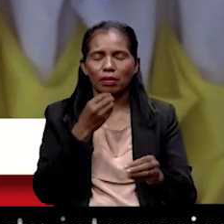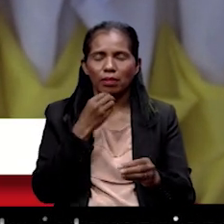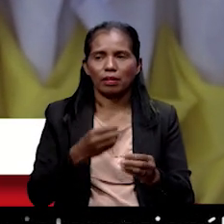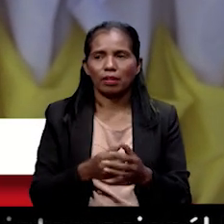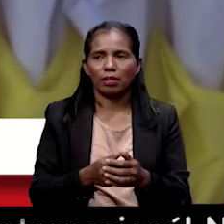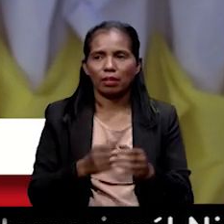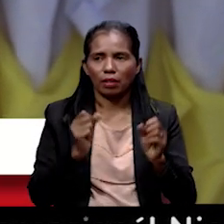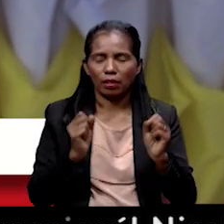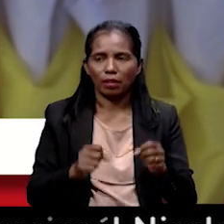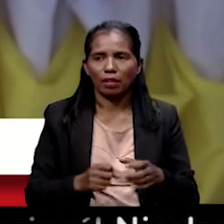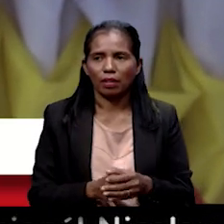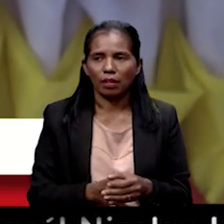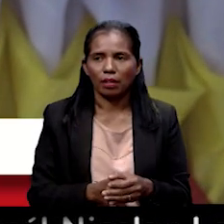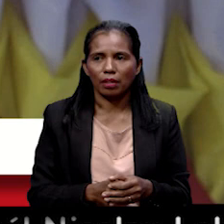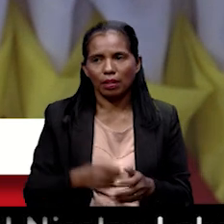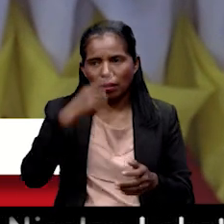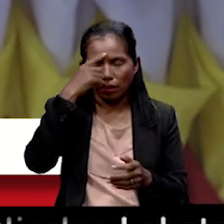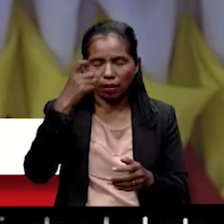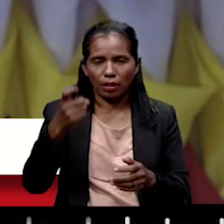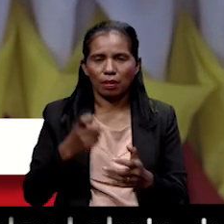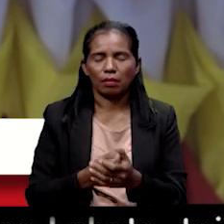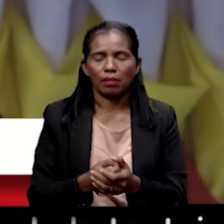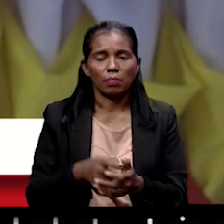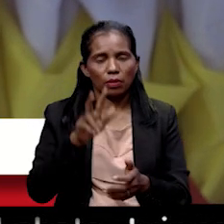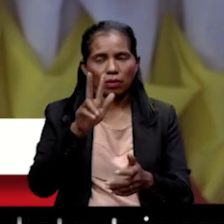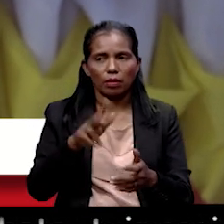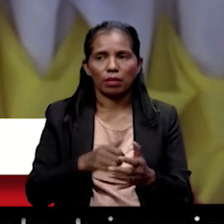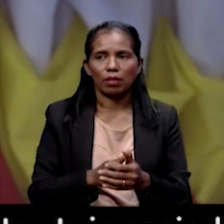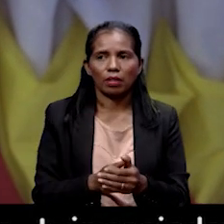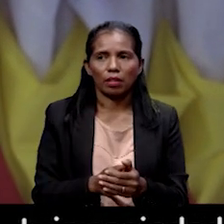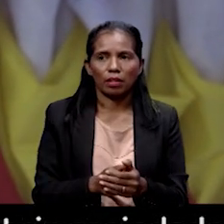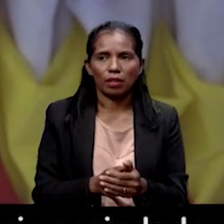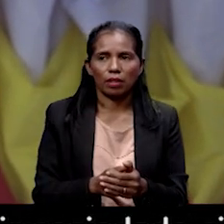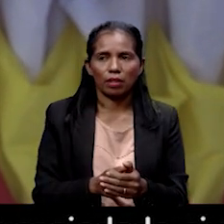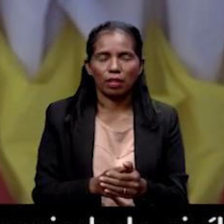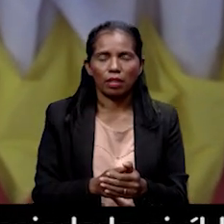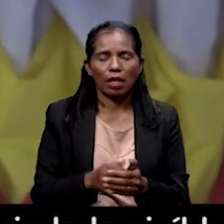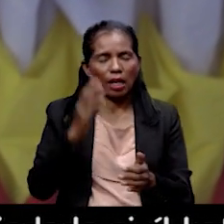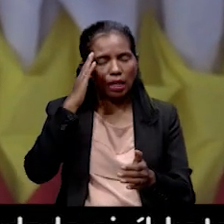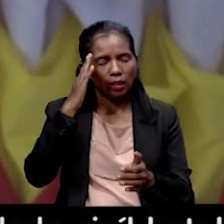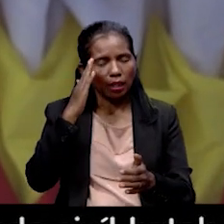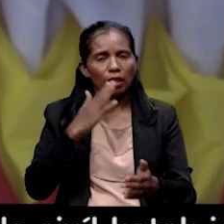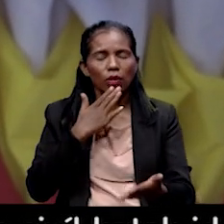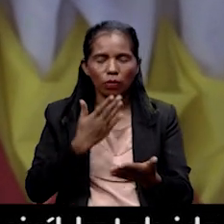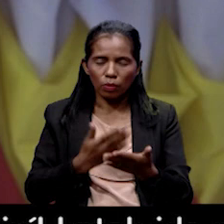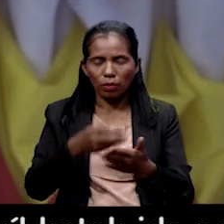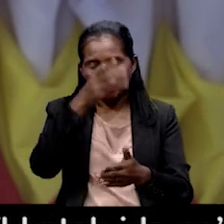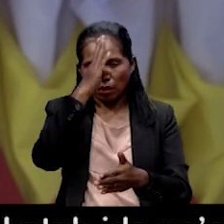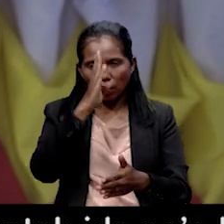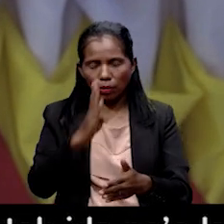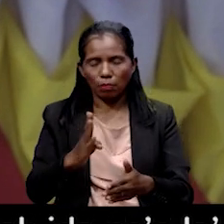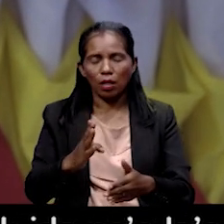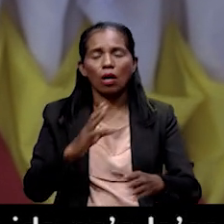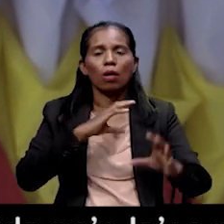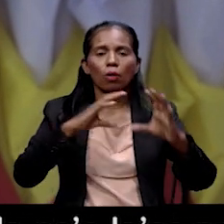tengke tasa. Ne tambah buat ruk, buat tolo hine, koinese seri dia kemaromat. Komunikasaun homar